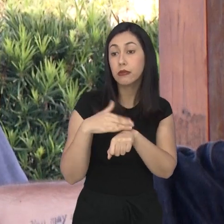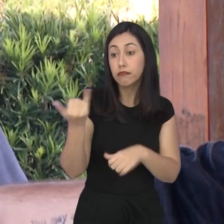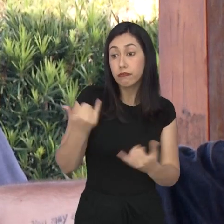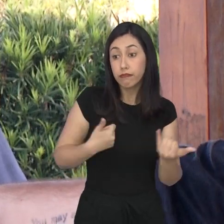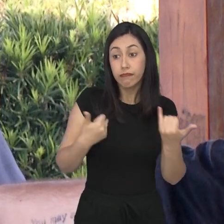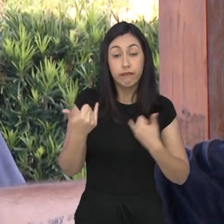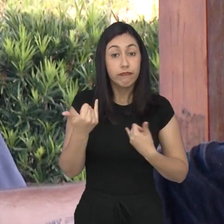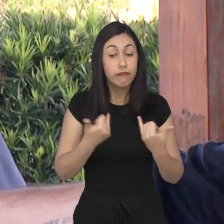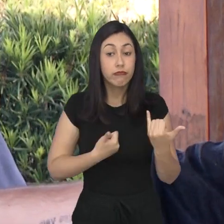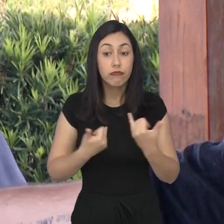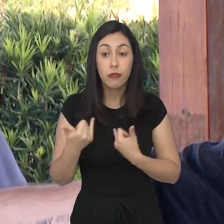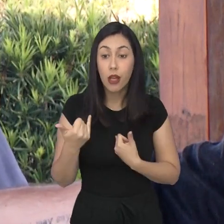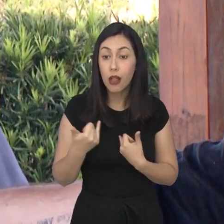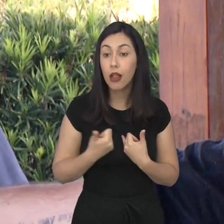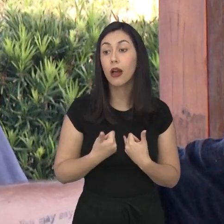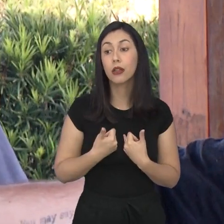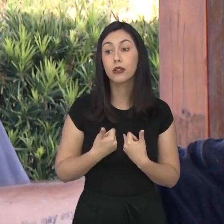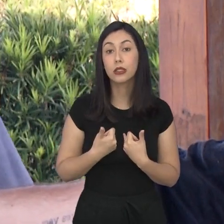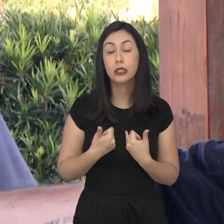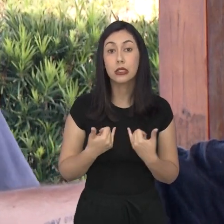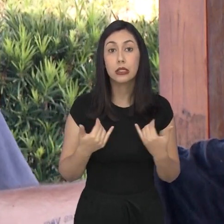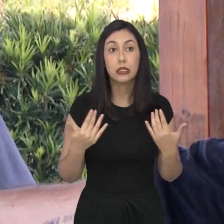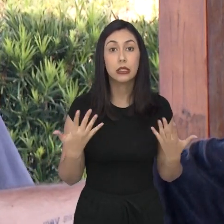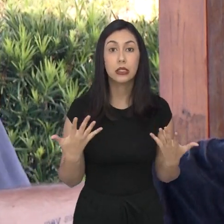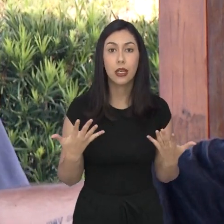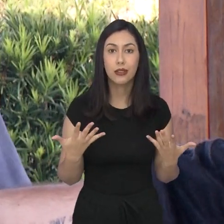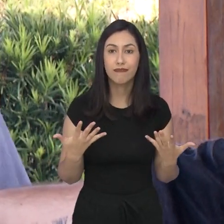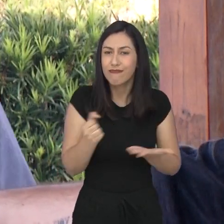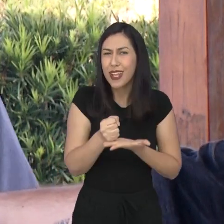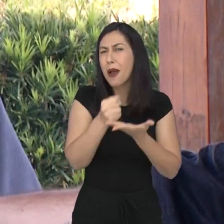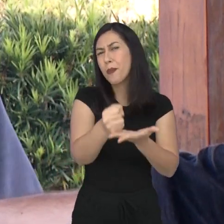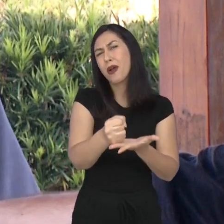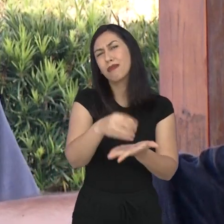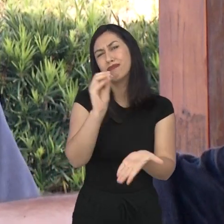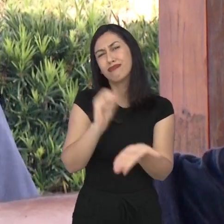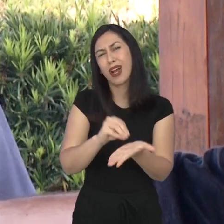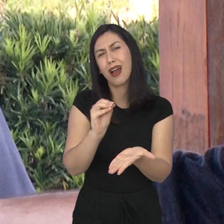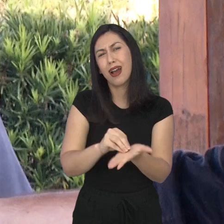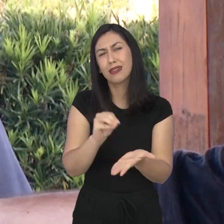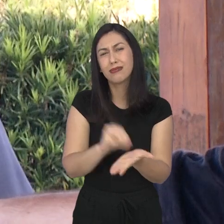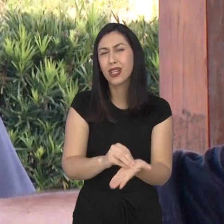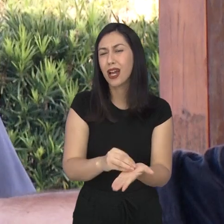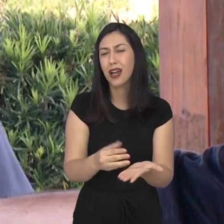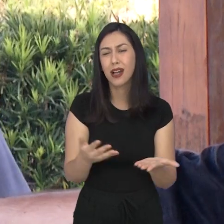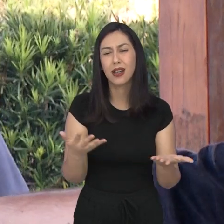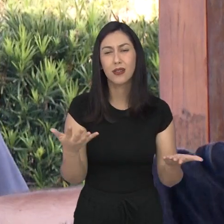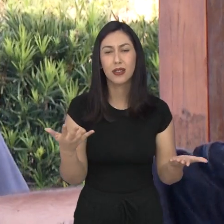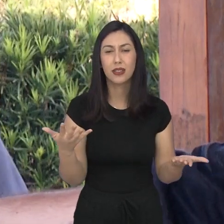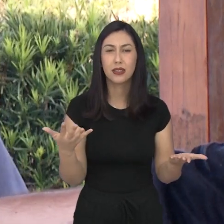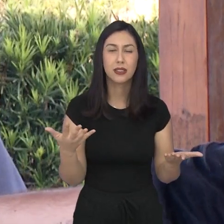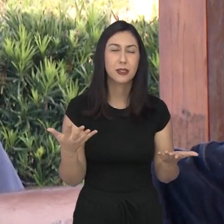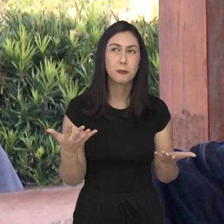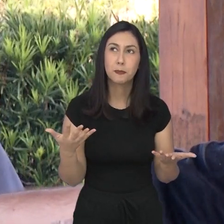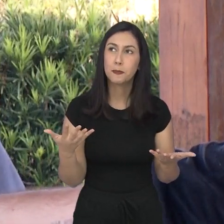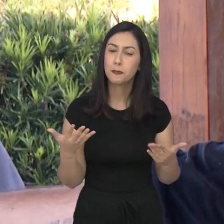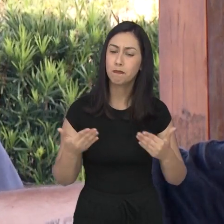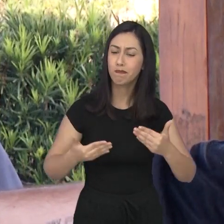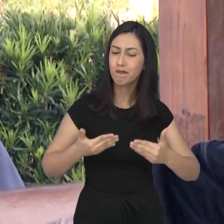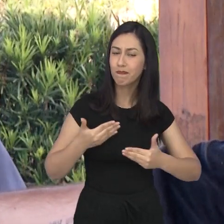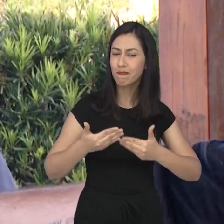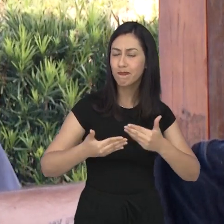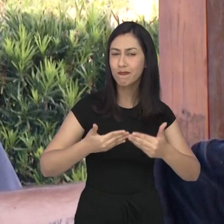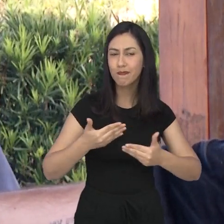jovens, né, eles falaram que não tinha muito incentivo, que era